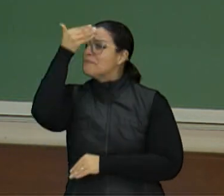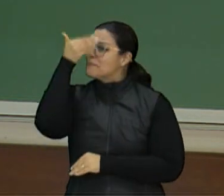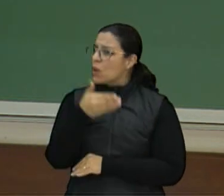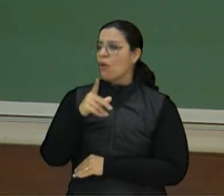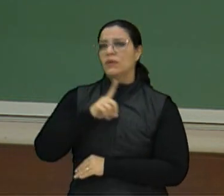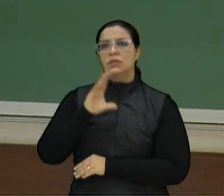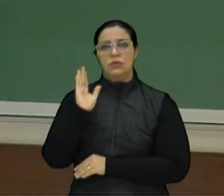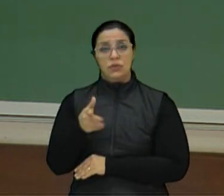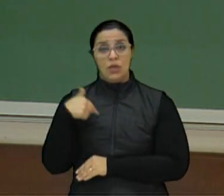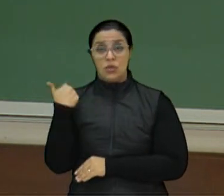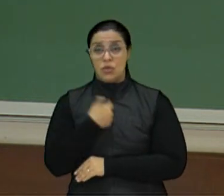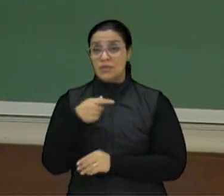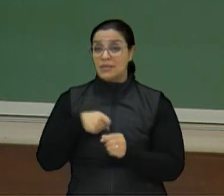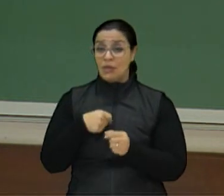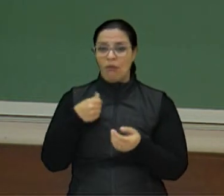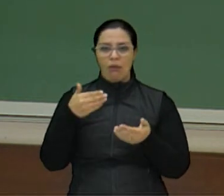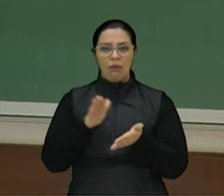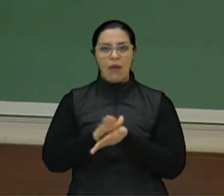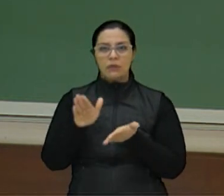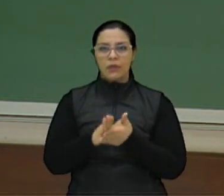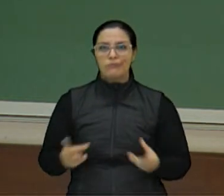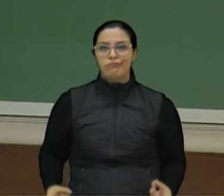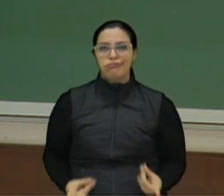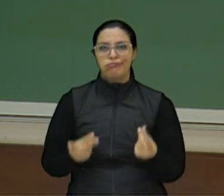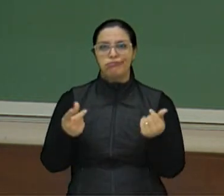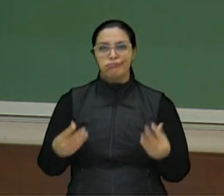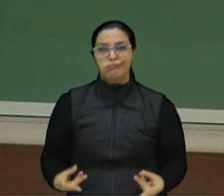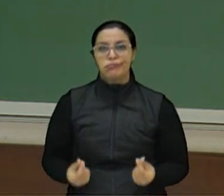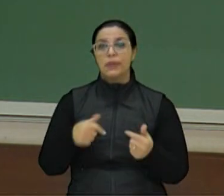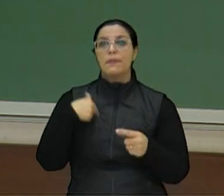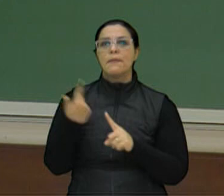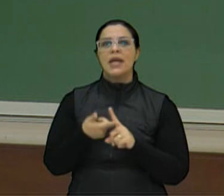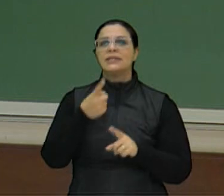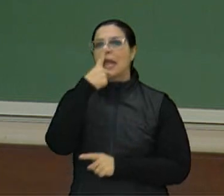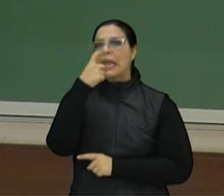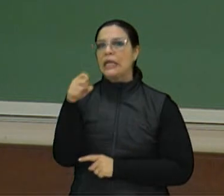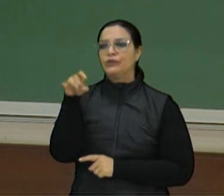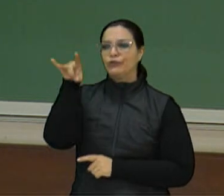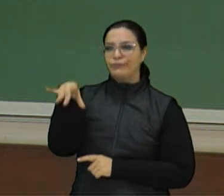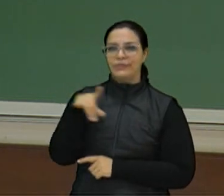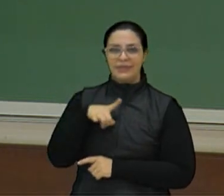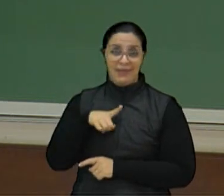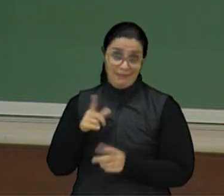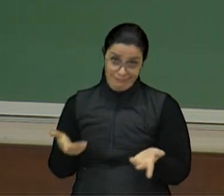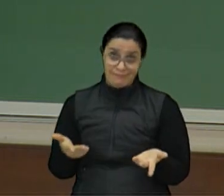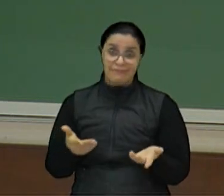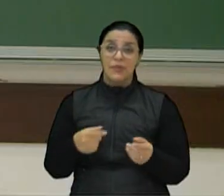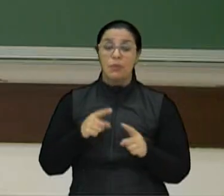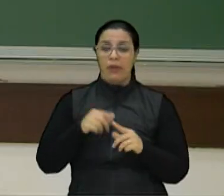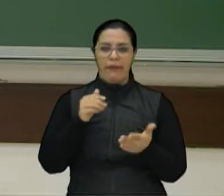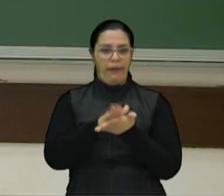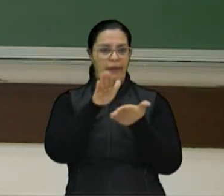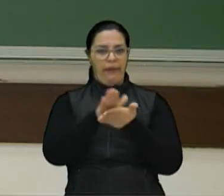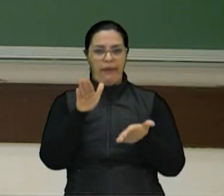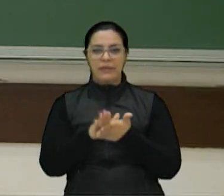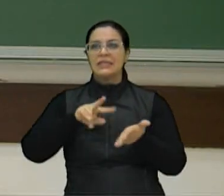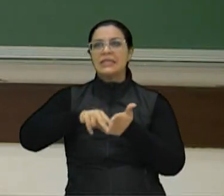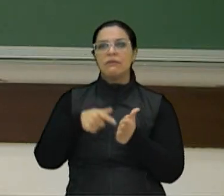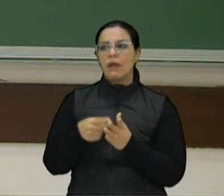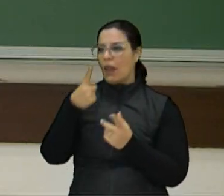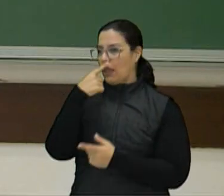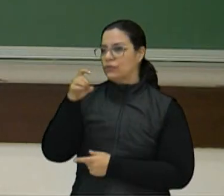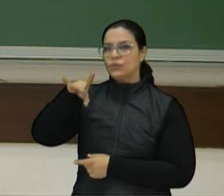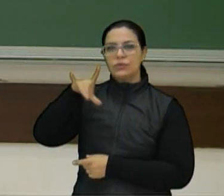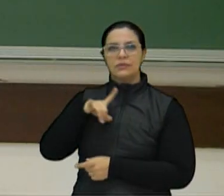provado que quando eu consumo demais, eu gero mais lixo. Se eu gero mais